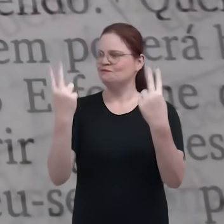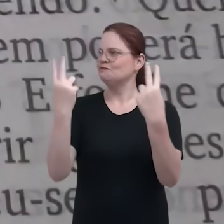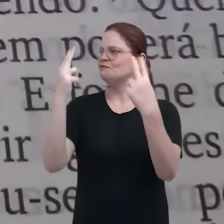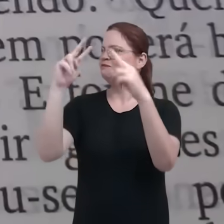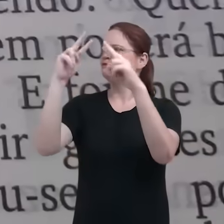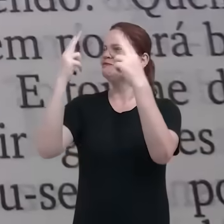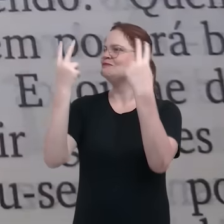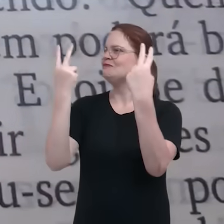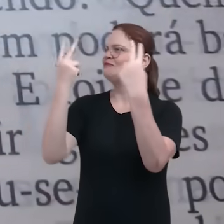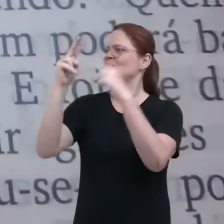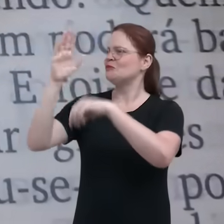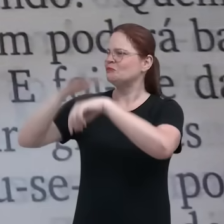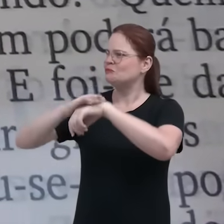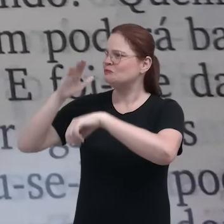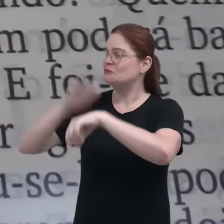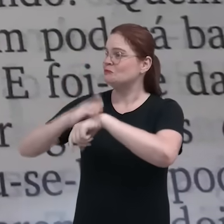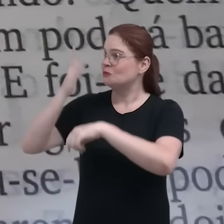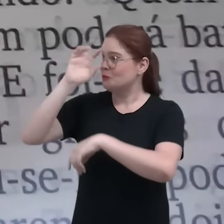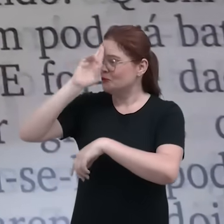vitória em Ti,